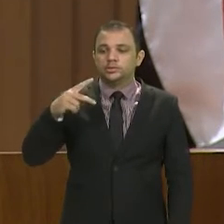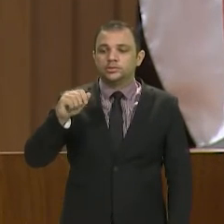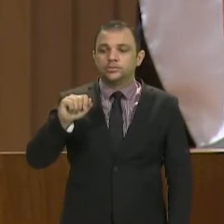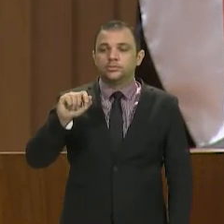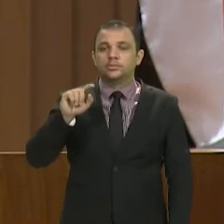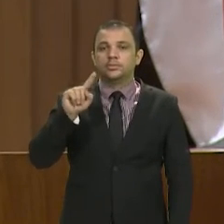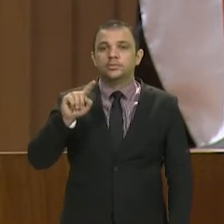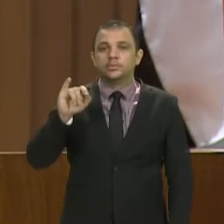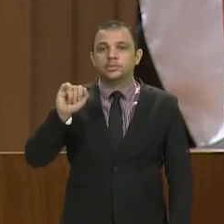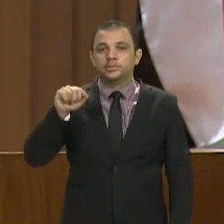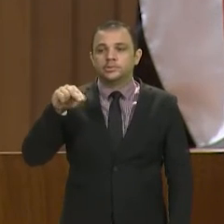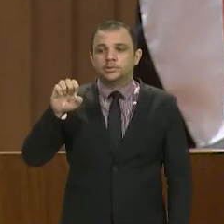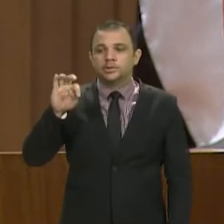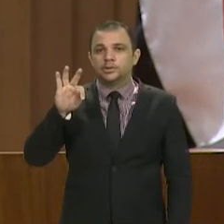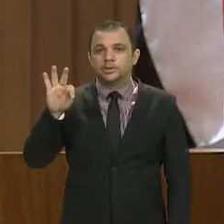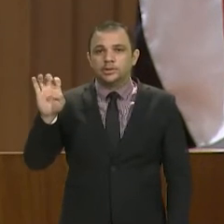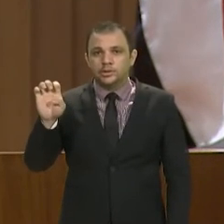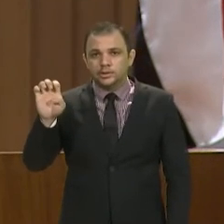contribuição à medicina.